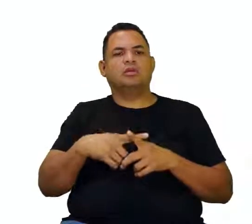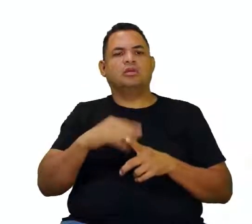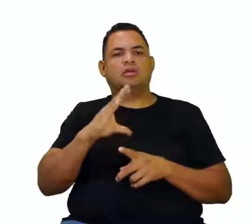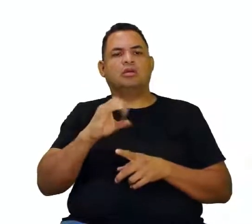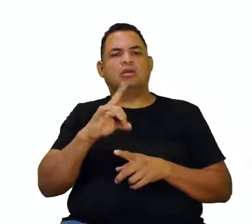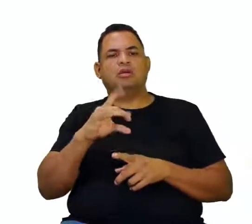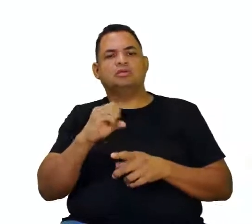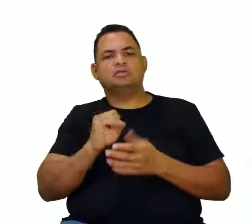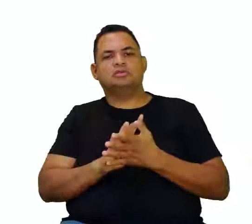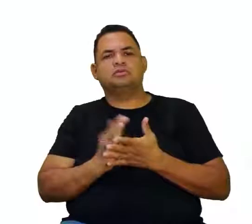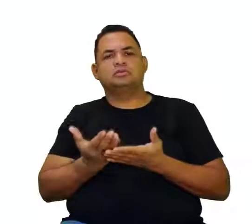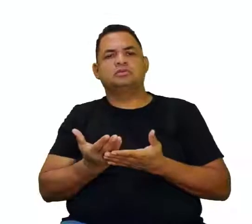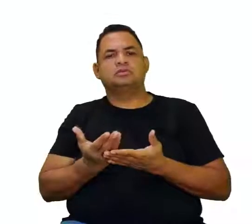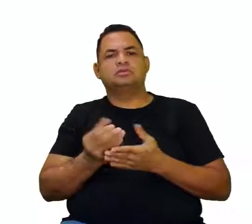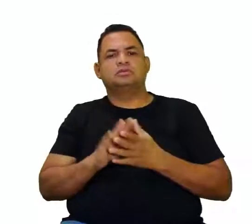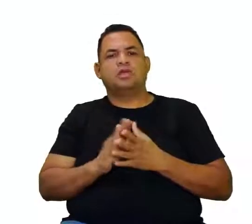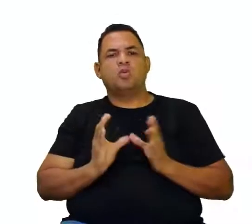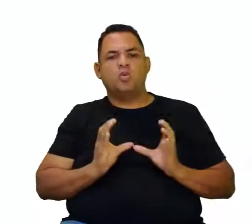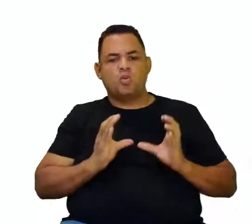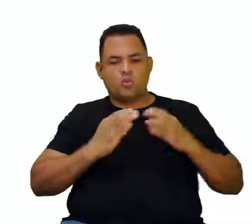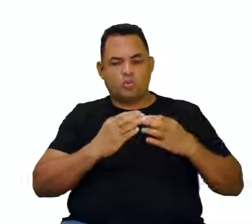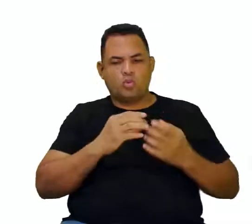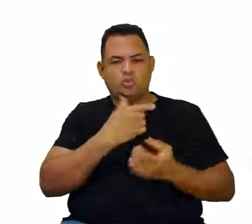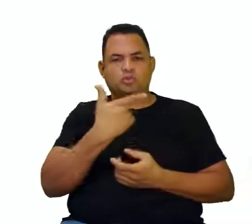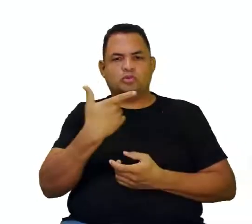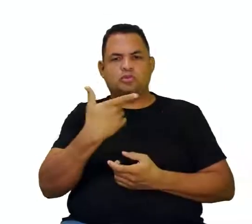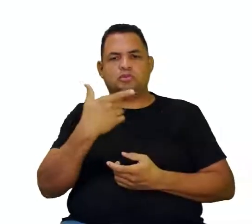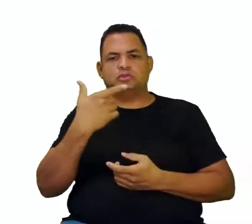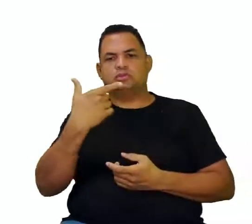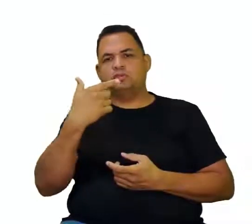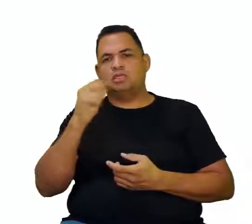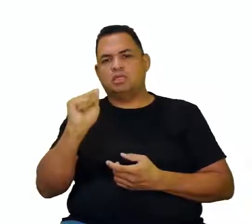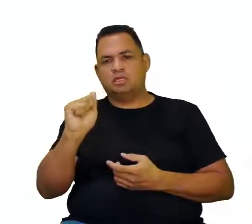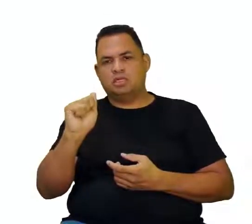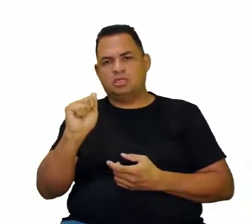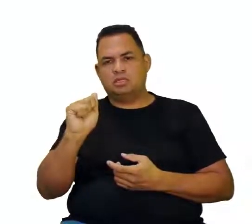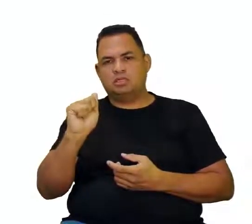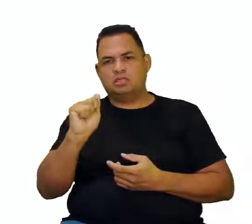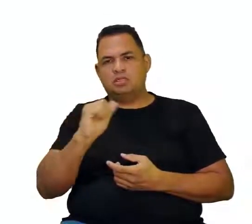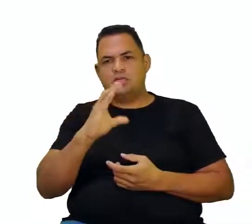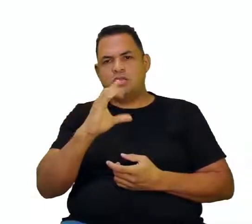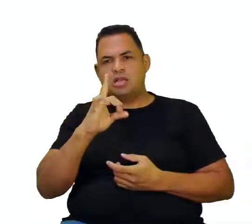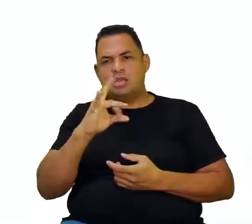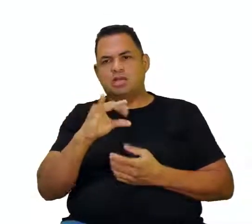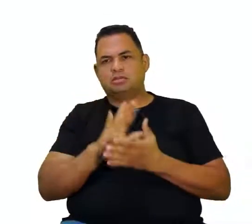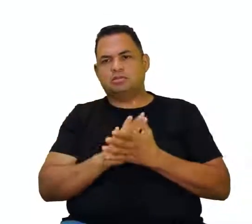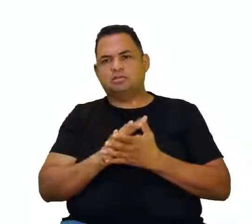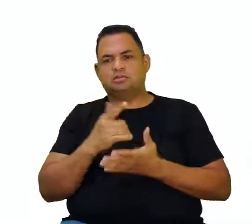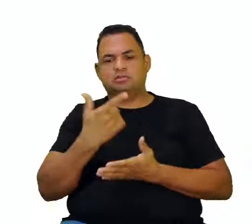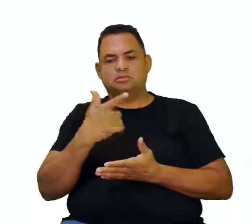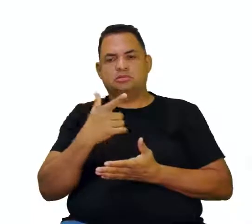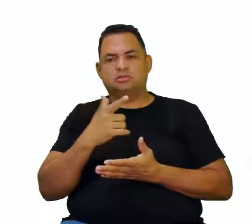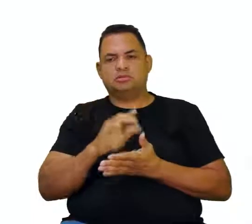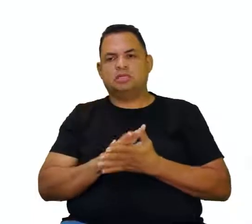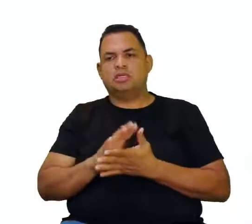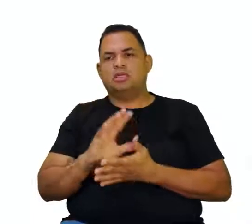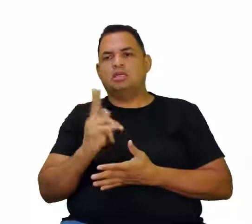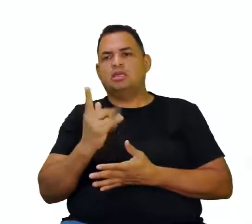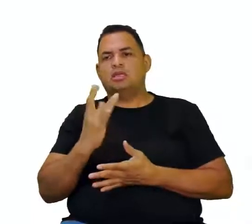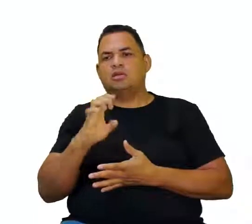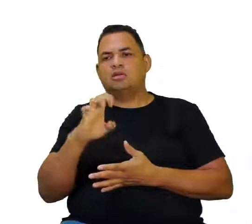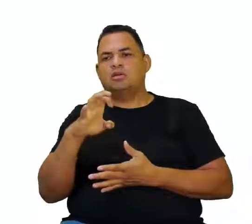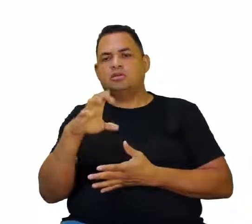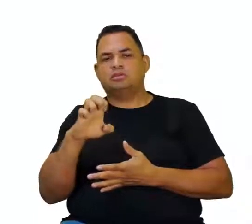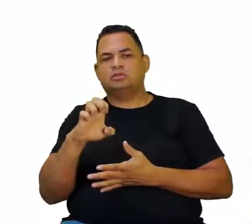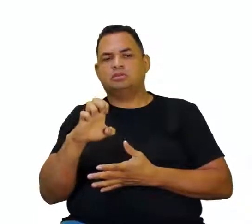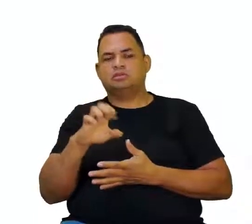ele pertence à família 2A. Seu cátion não sofre hidrólise, ou